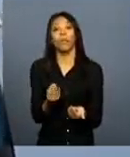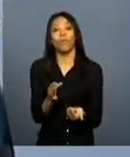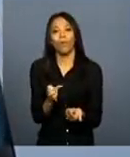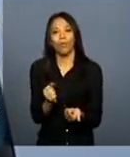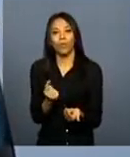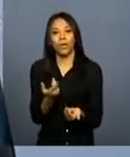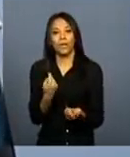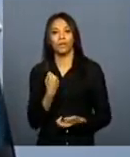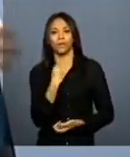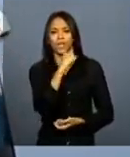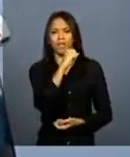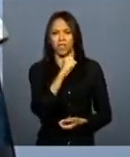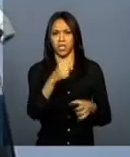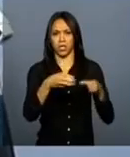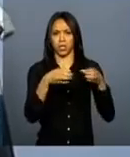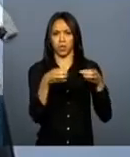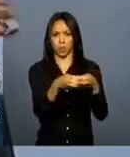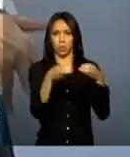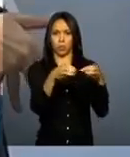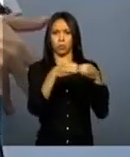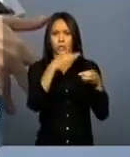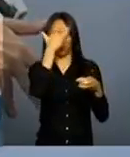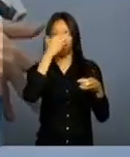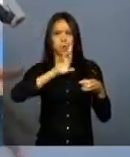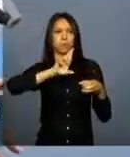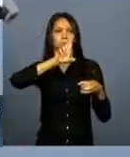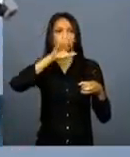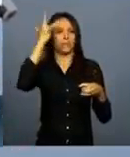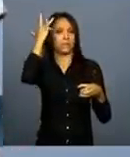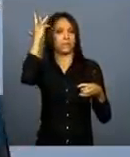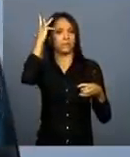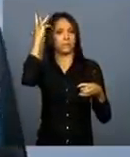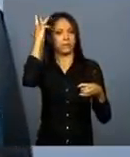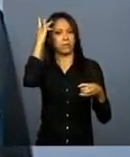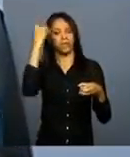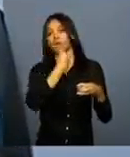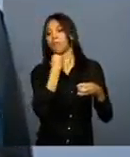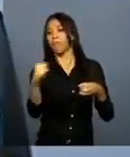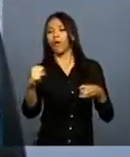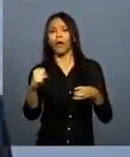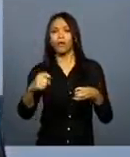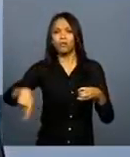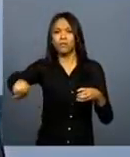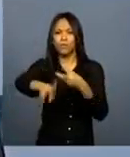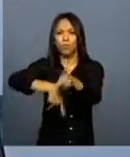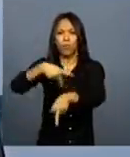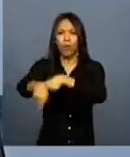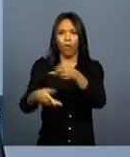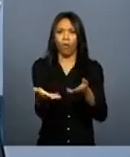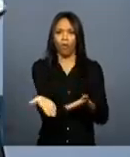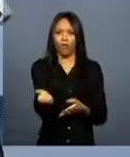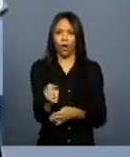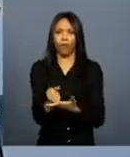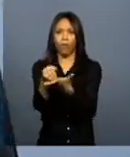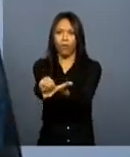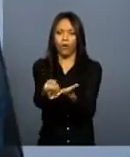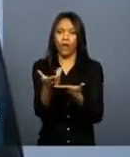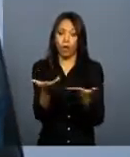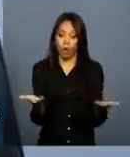elites de famintos e de pobres desesperados, e, de outro lado, para apoiar agricultores familiares,